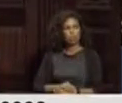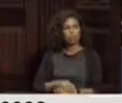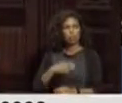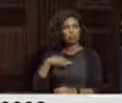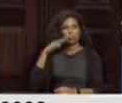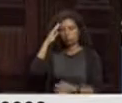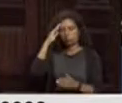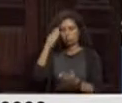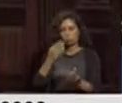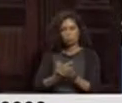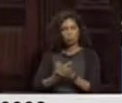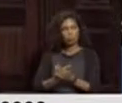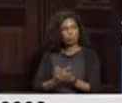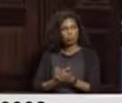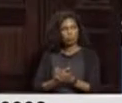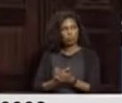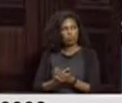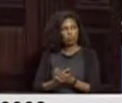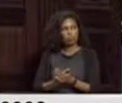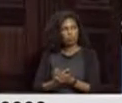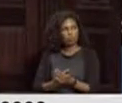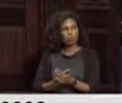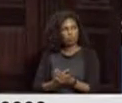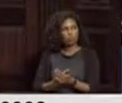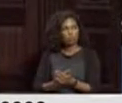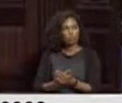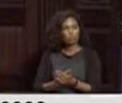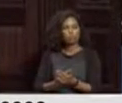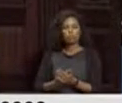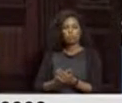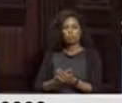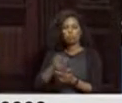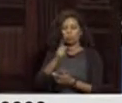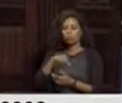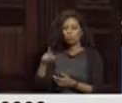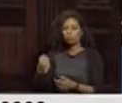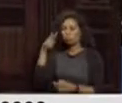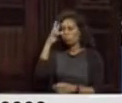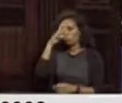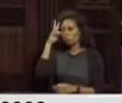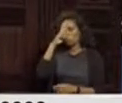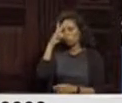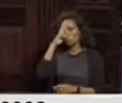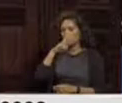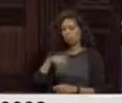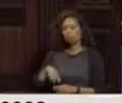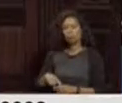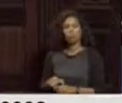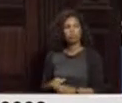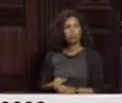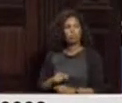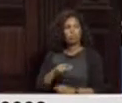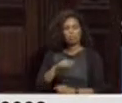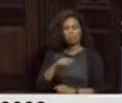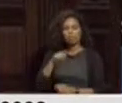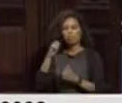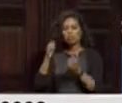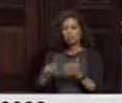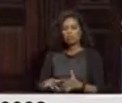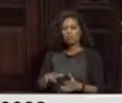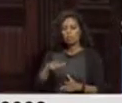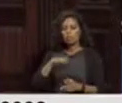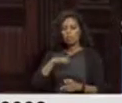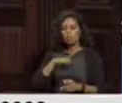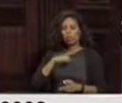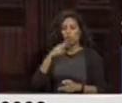aprendi com meus velhos professores de história que existem dois tipos de conhecimento.